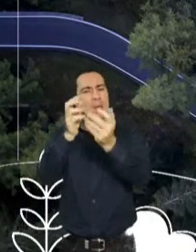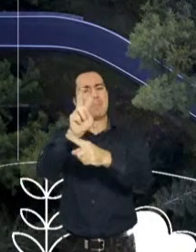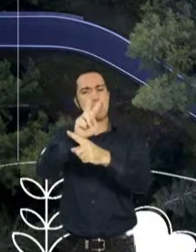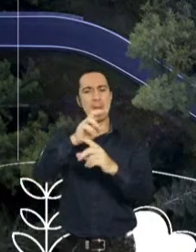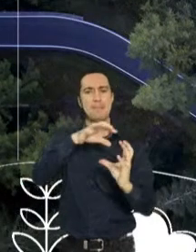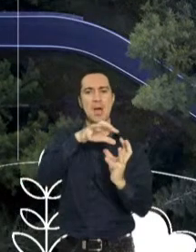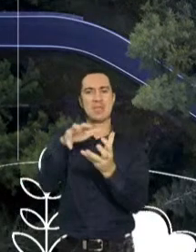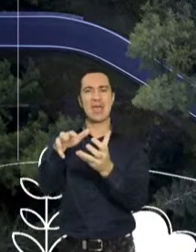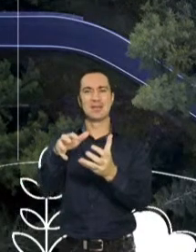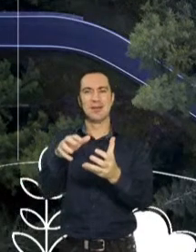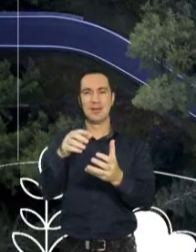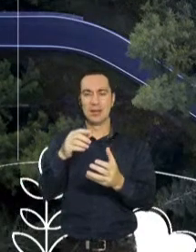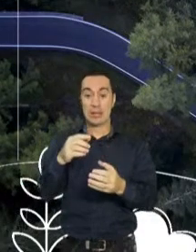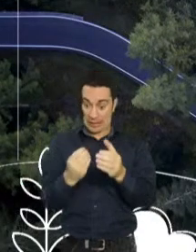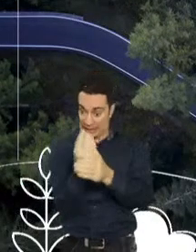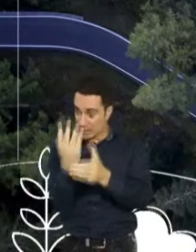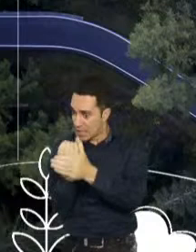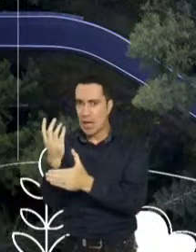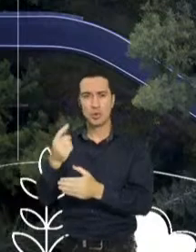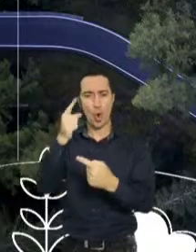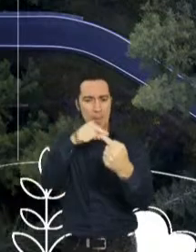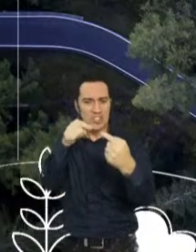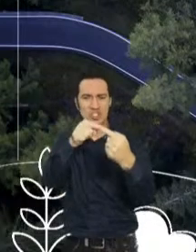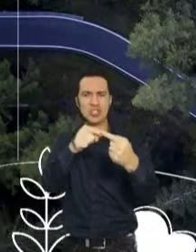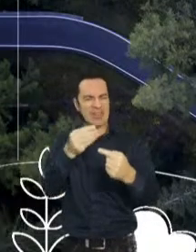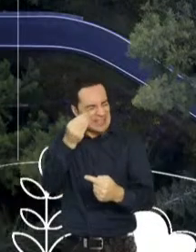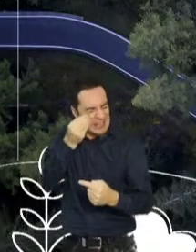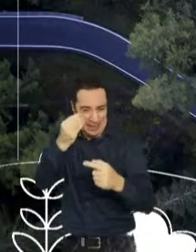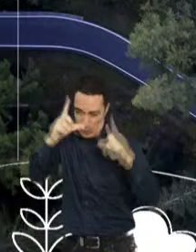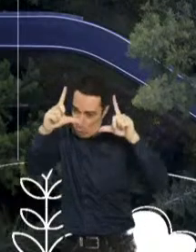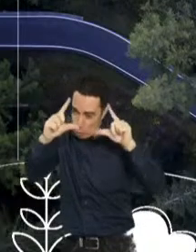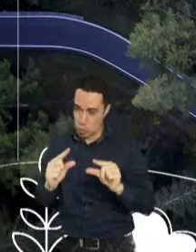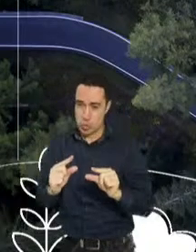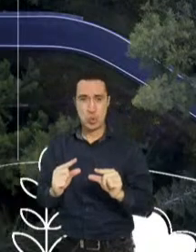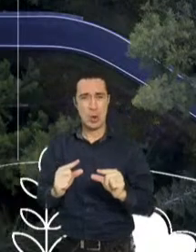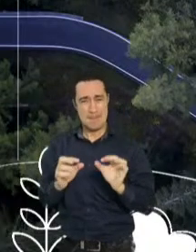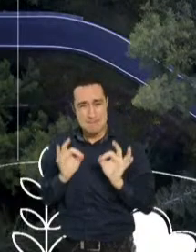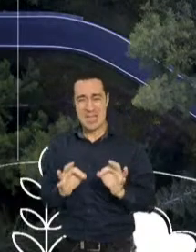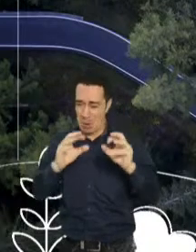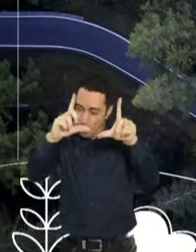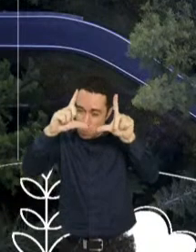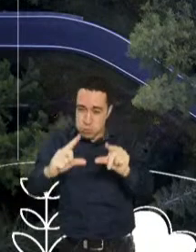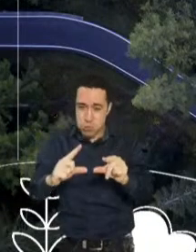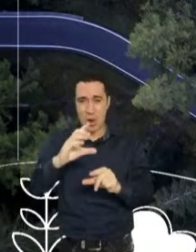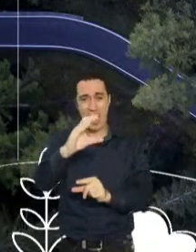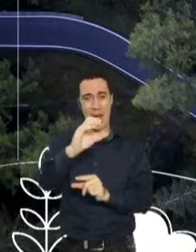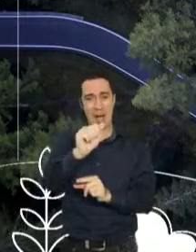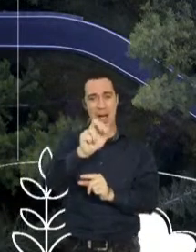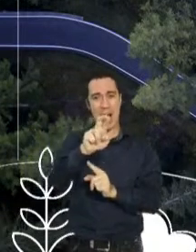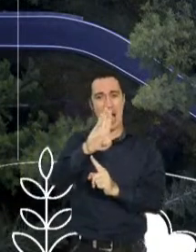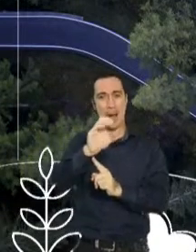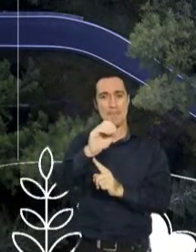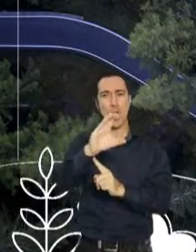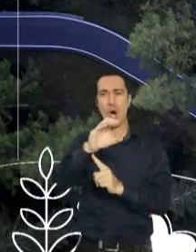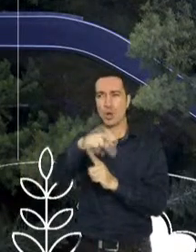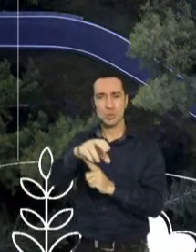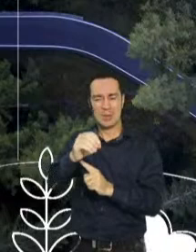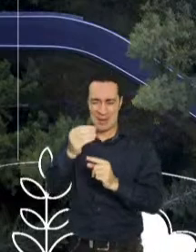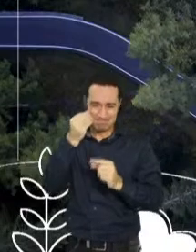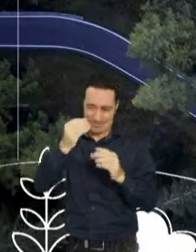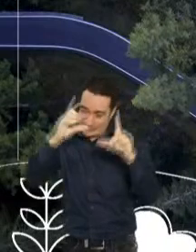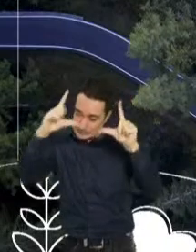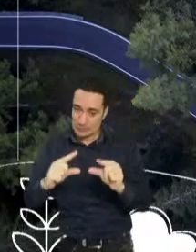targets, objetivos bastante ousados da redução da pegada de carbono na frota circulante, inclusive.